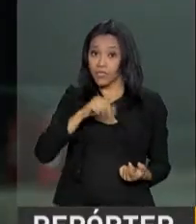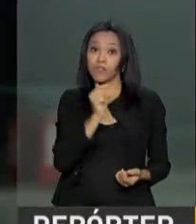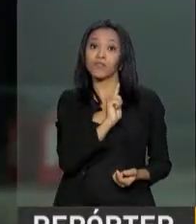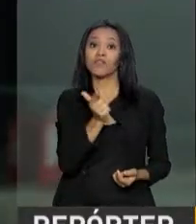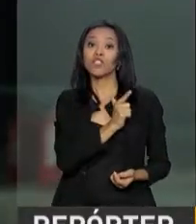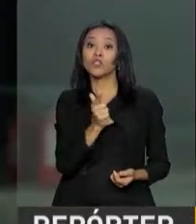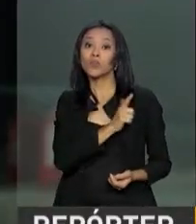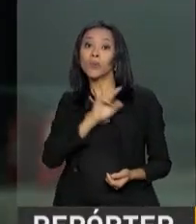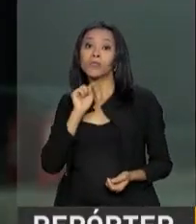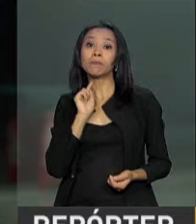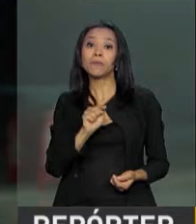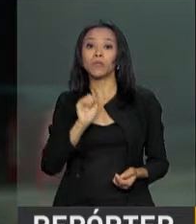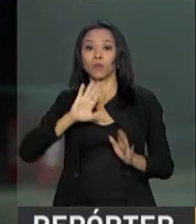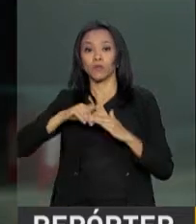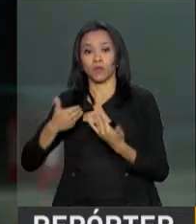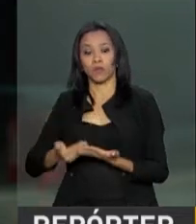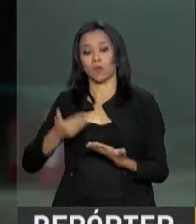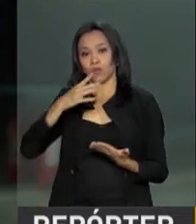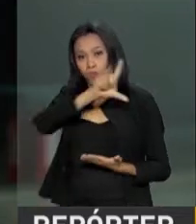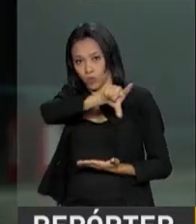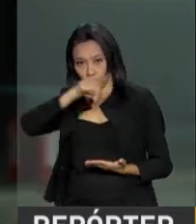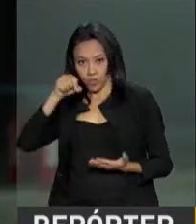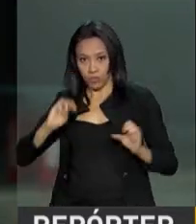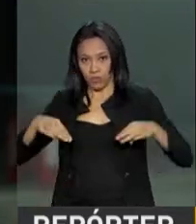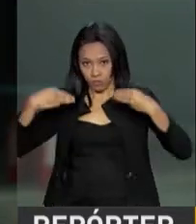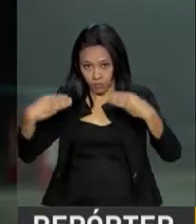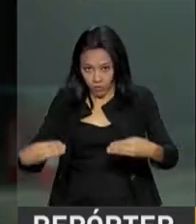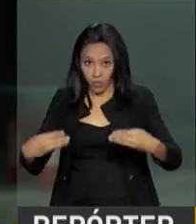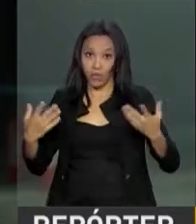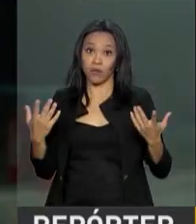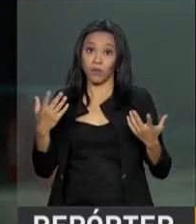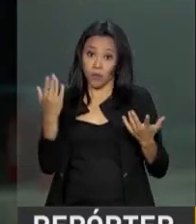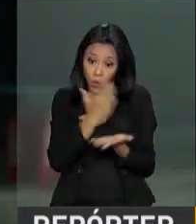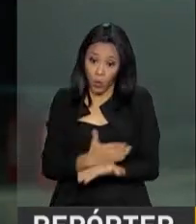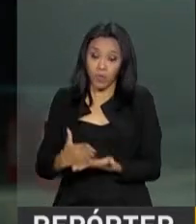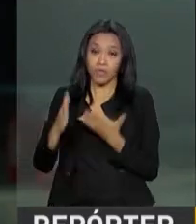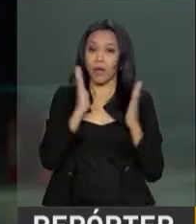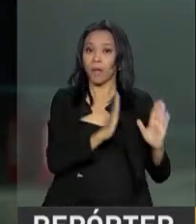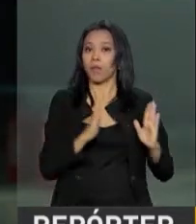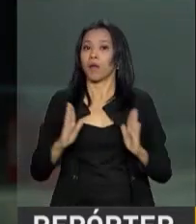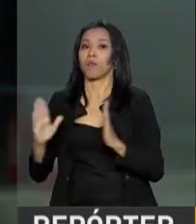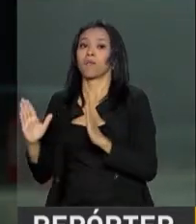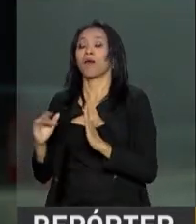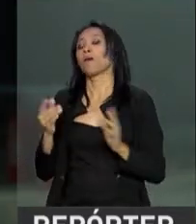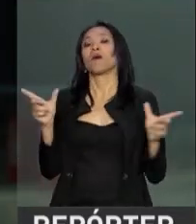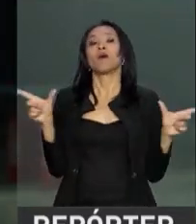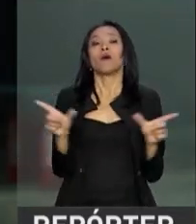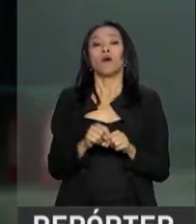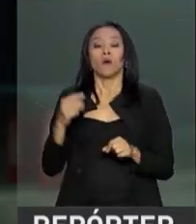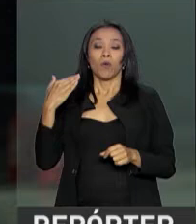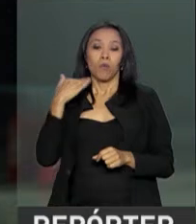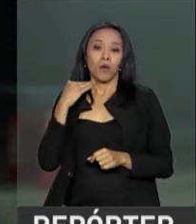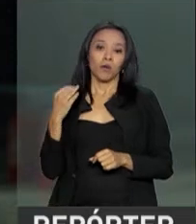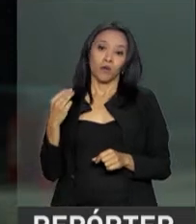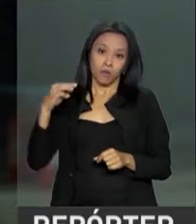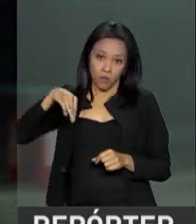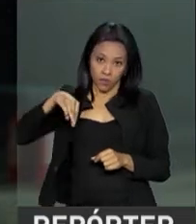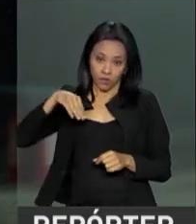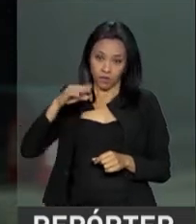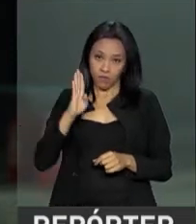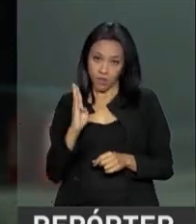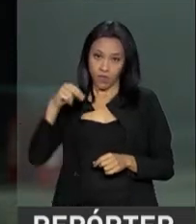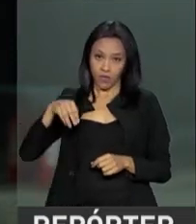pelo ministério da educação para as primeiras fases do programa ama o bnds o banco nacional de desenvolvimento